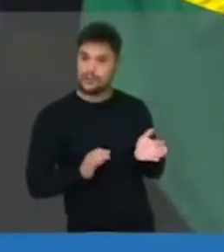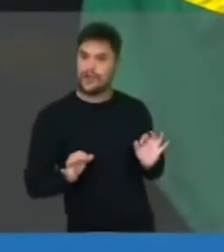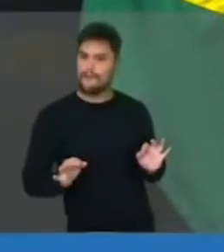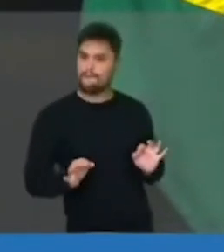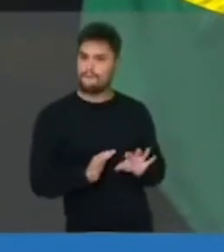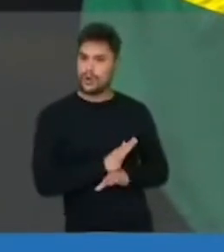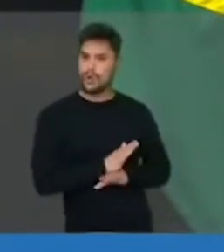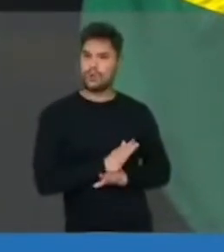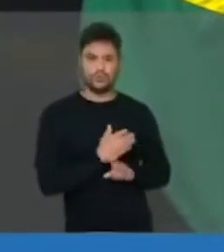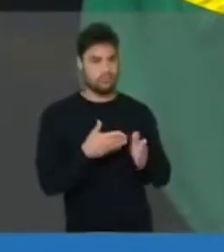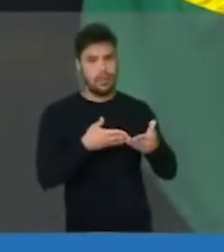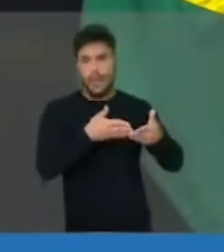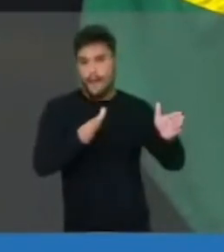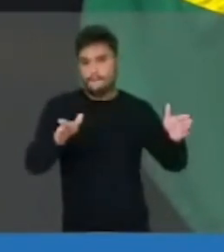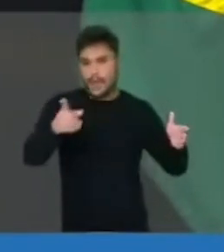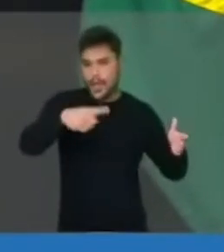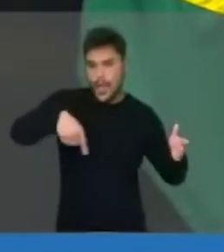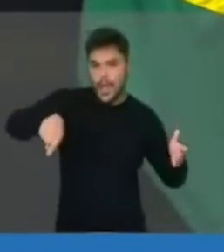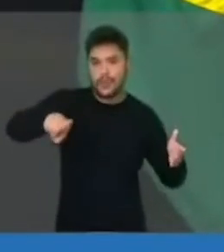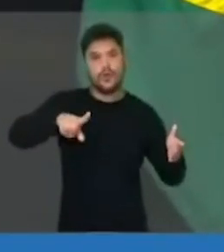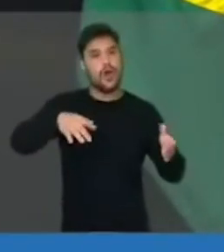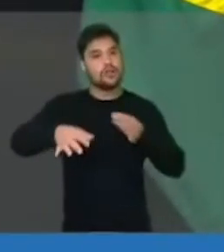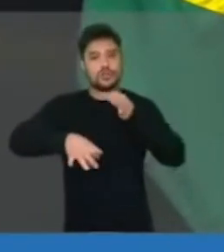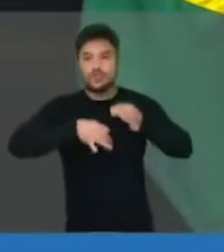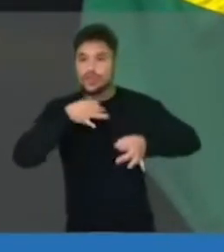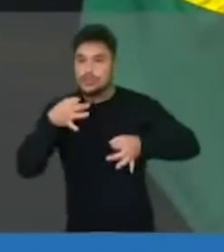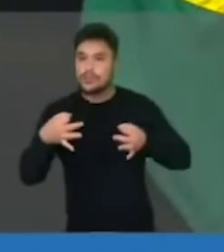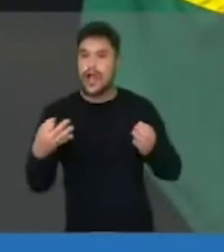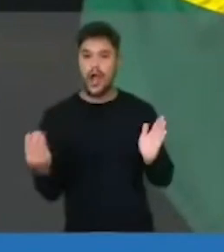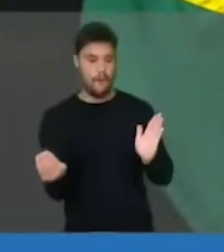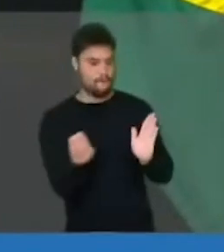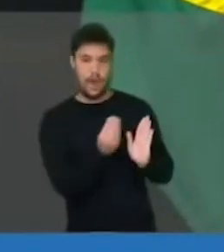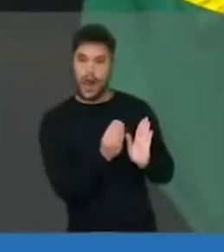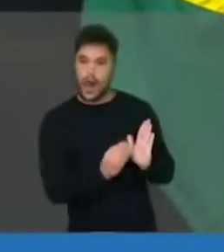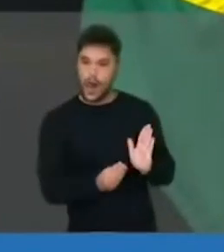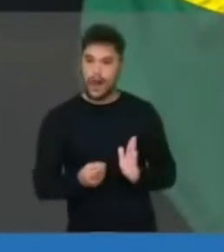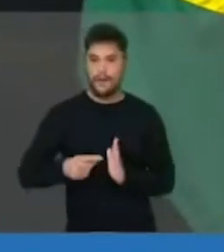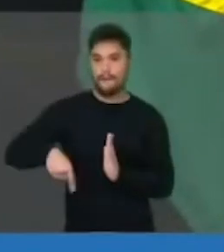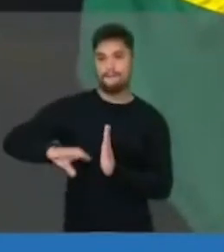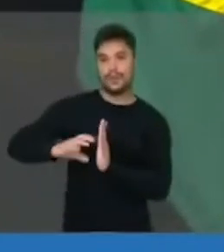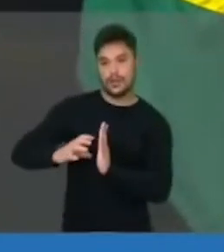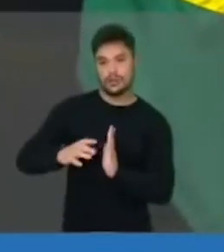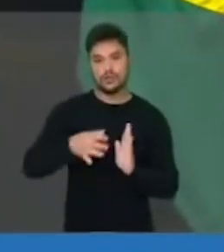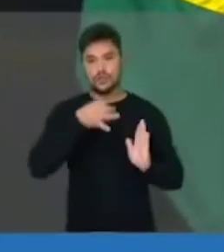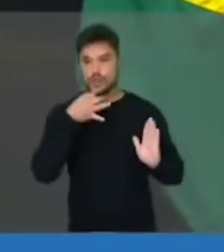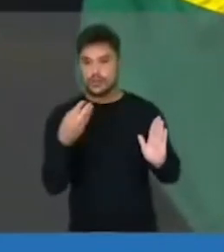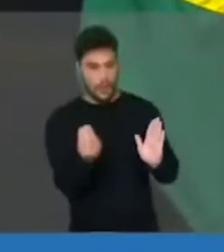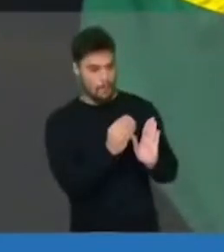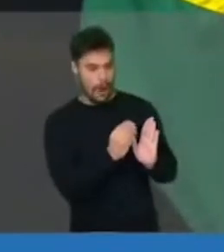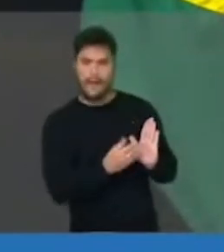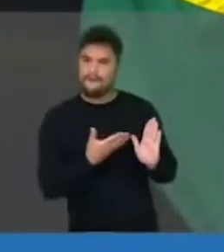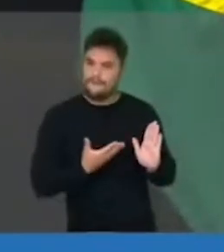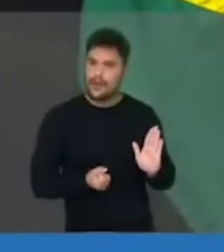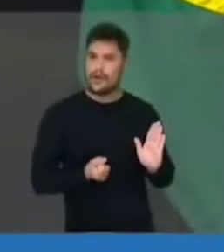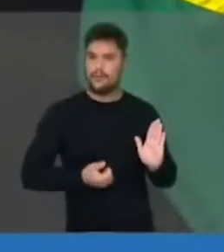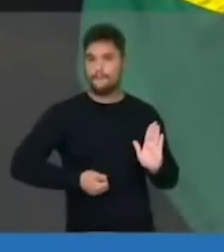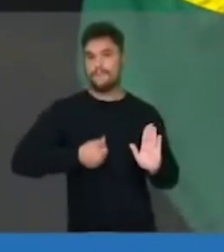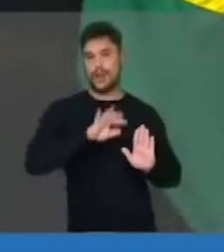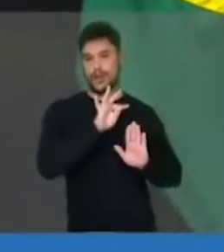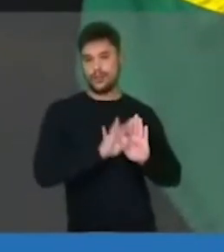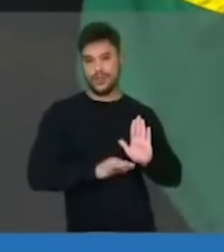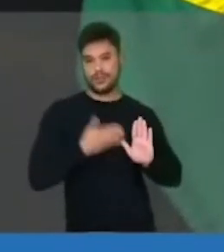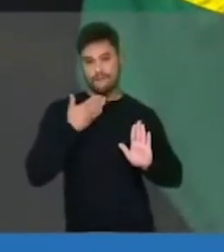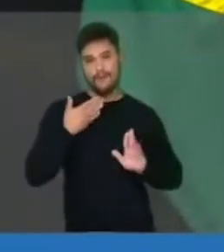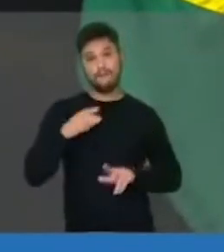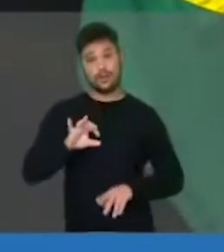tá pronto e aberto para todas as sugestões dos parlamentares para todas as bancadas vamos construir o melhor texto possível pra segurança